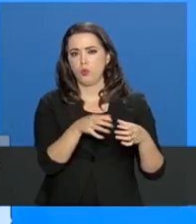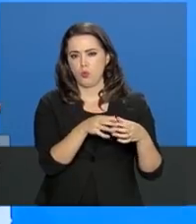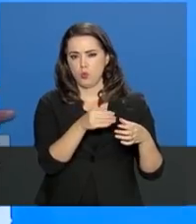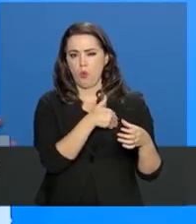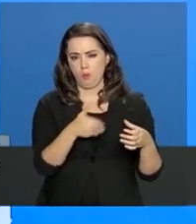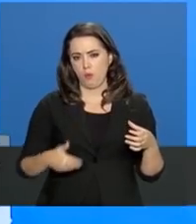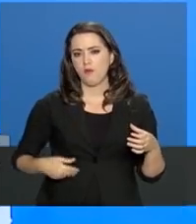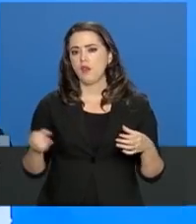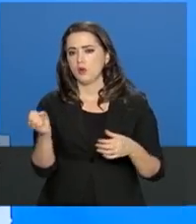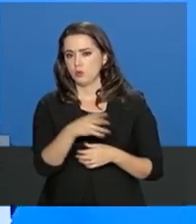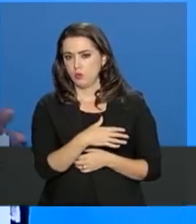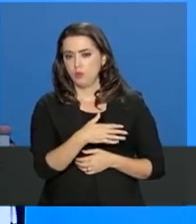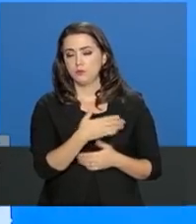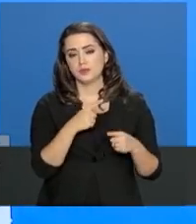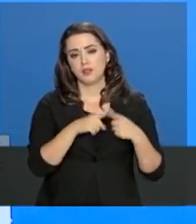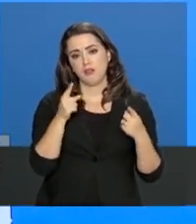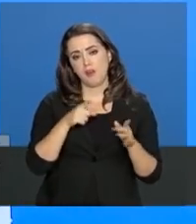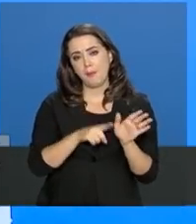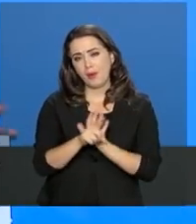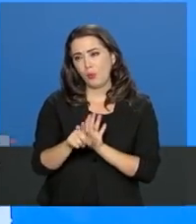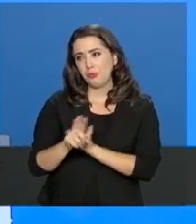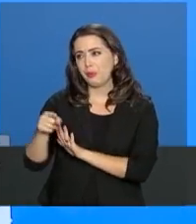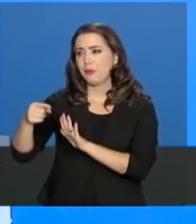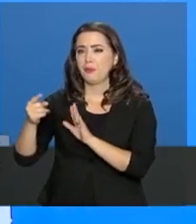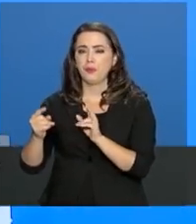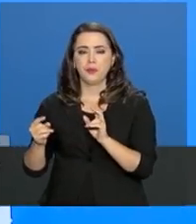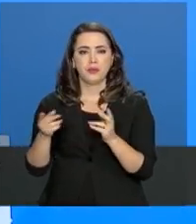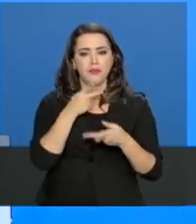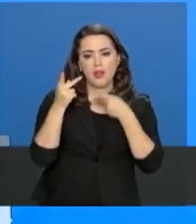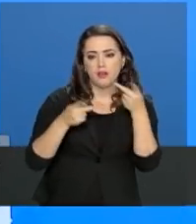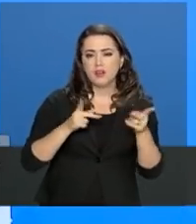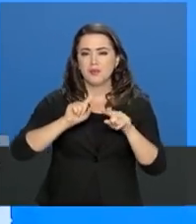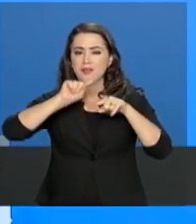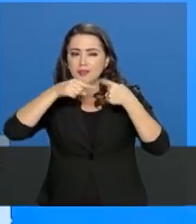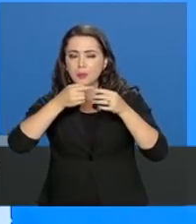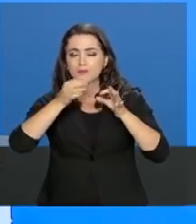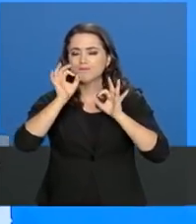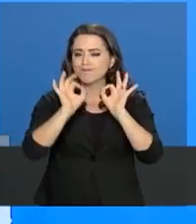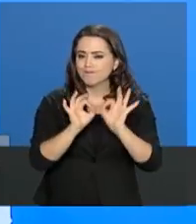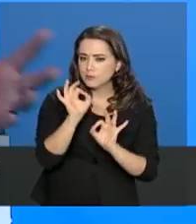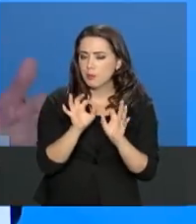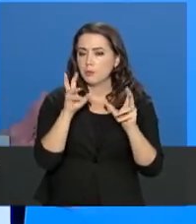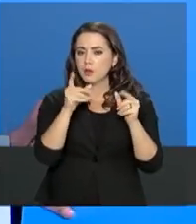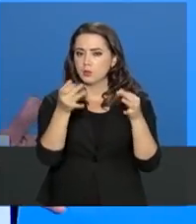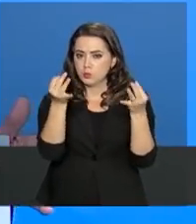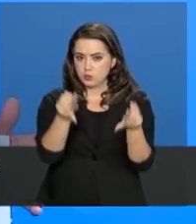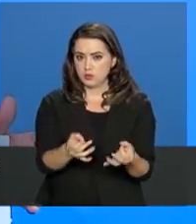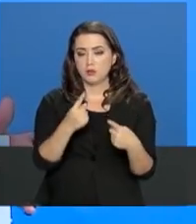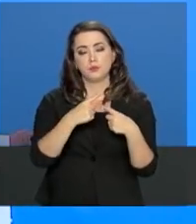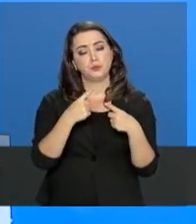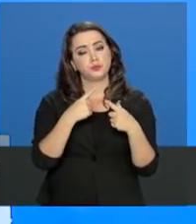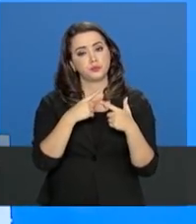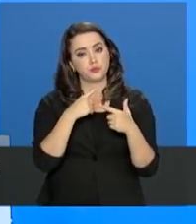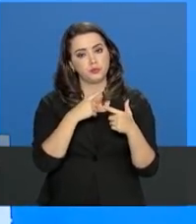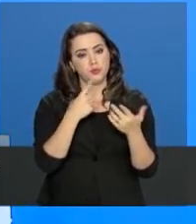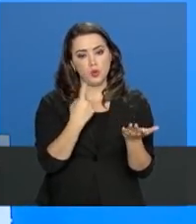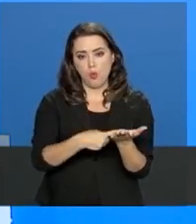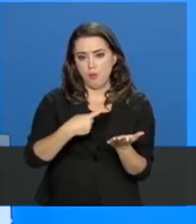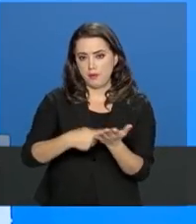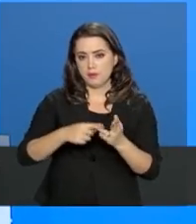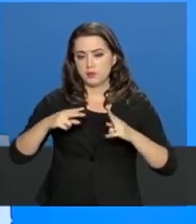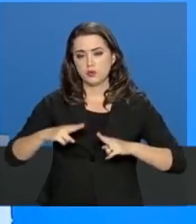estas questões são levantadas mas depois são equacionados eu acho que mesmo nesta questão é a questão do acordo de paris na questão do